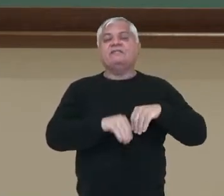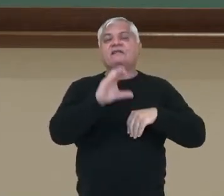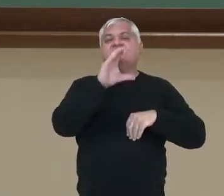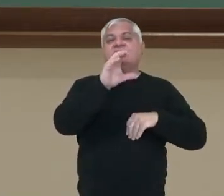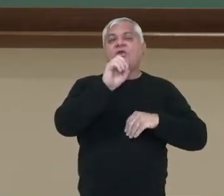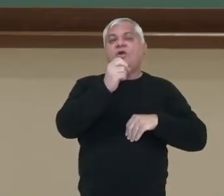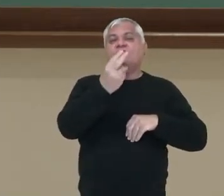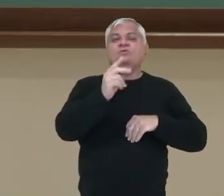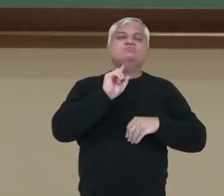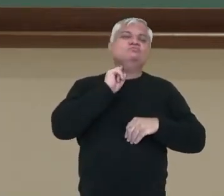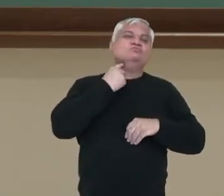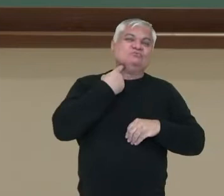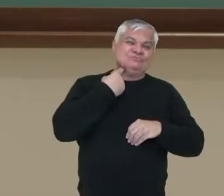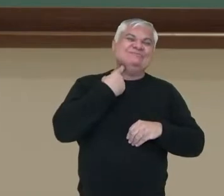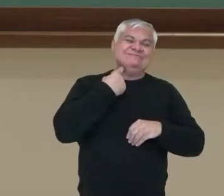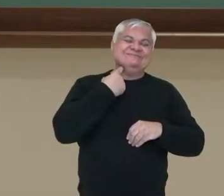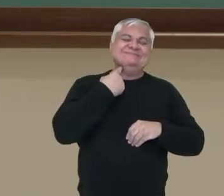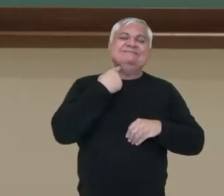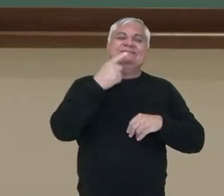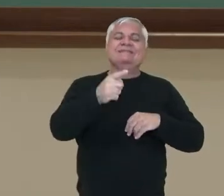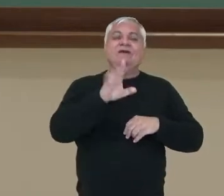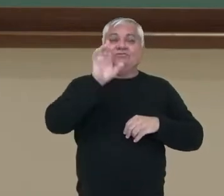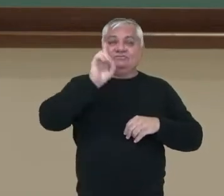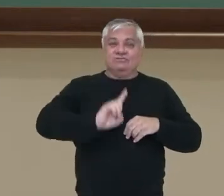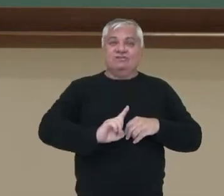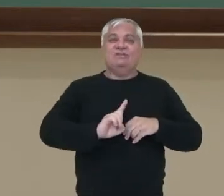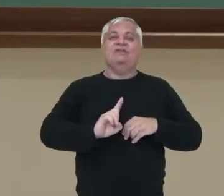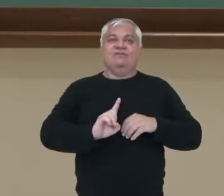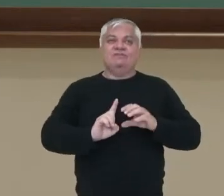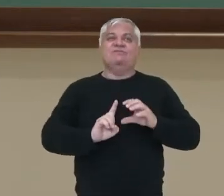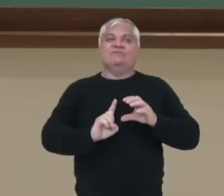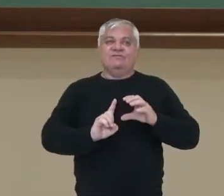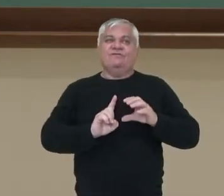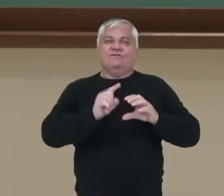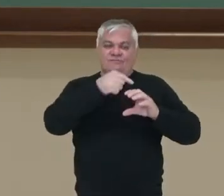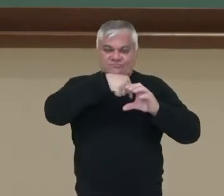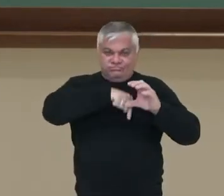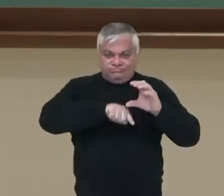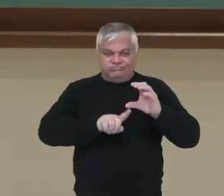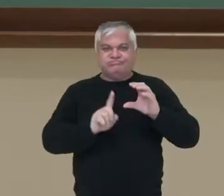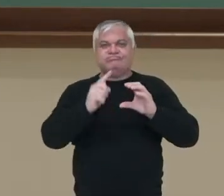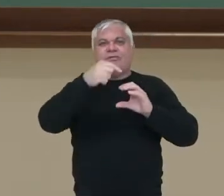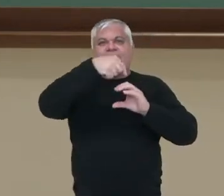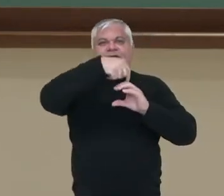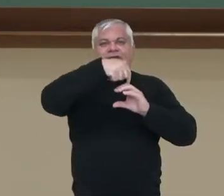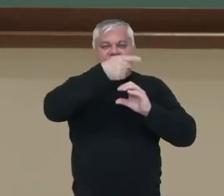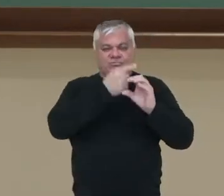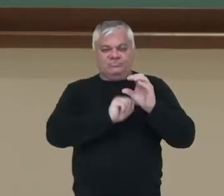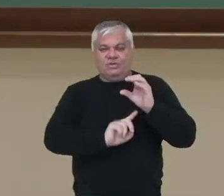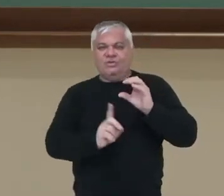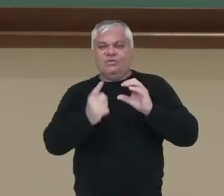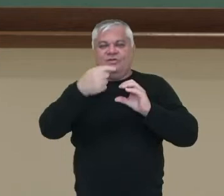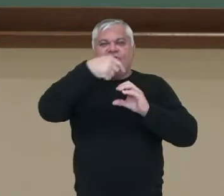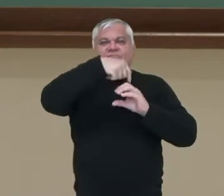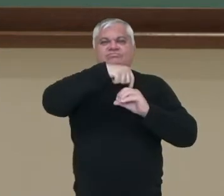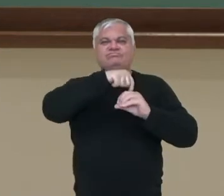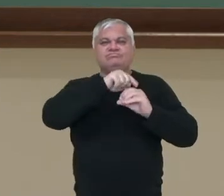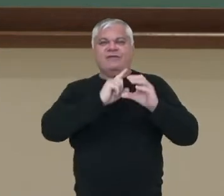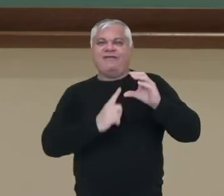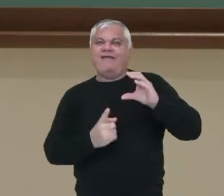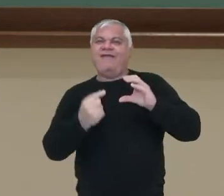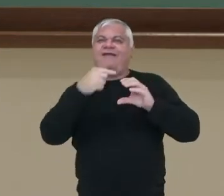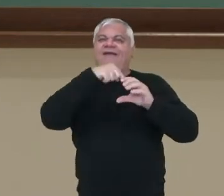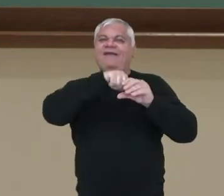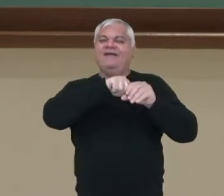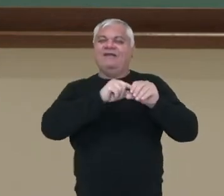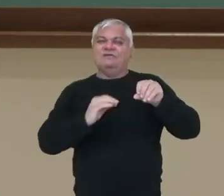vai retornar pelo lado direito do coração. Então, pelo átrio direito, vai passar aqui a válvula bicúspide vai se abrir, né?